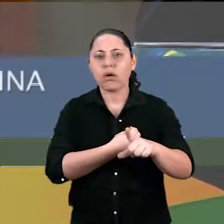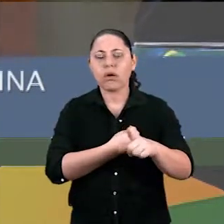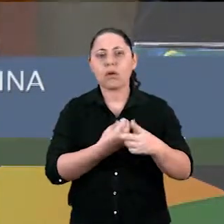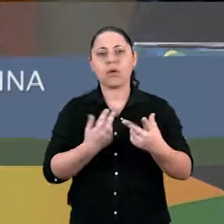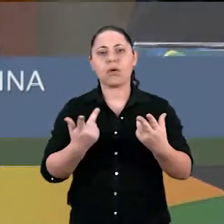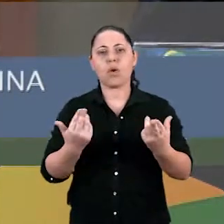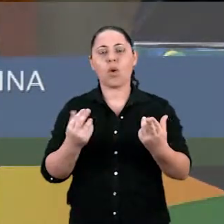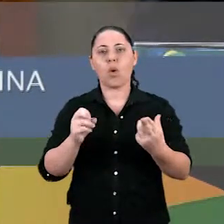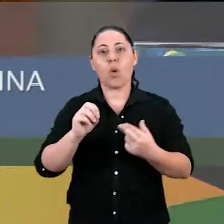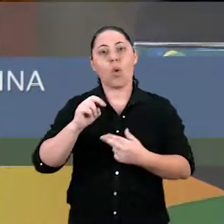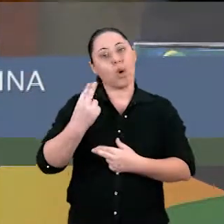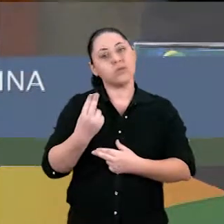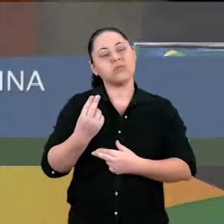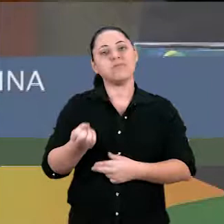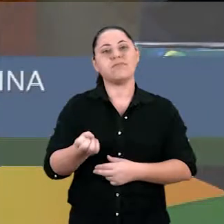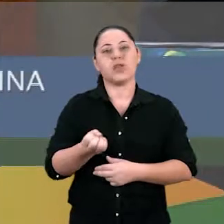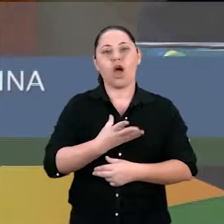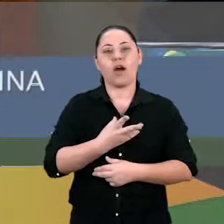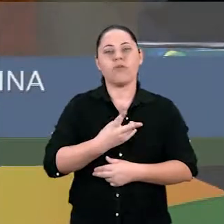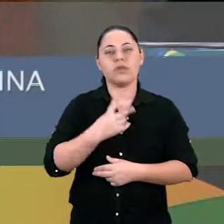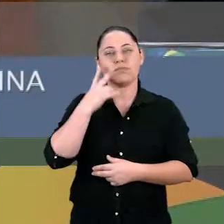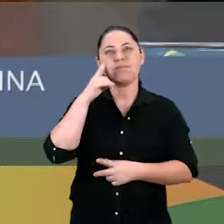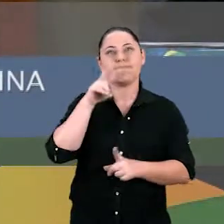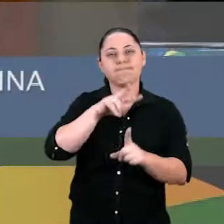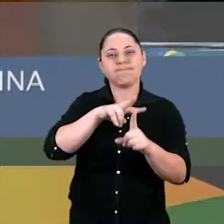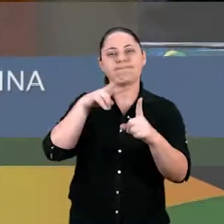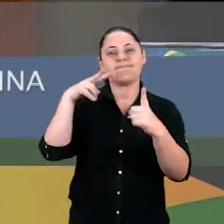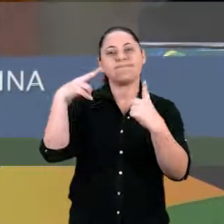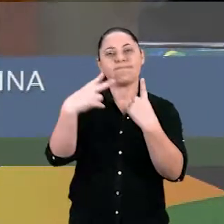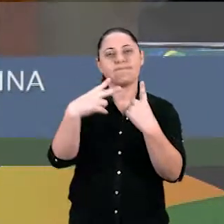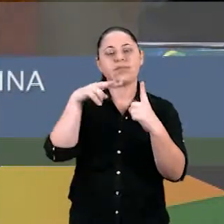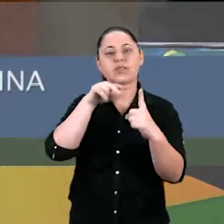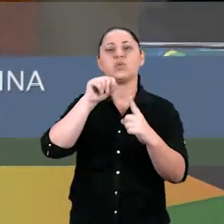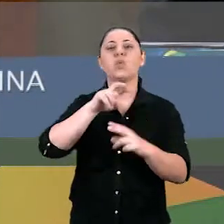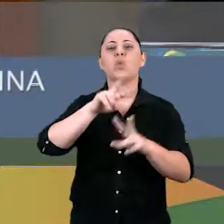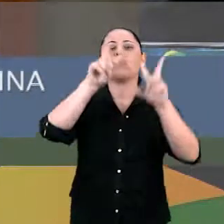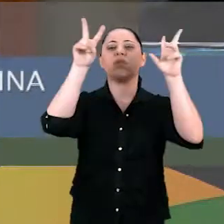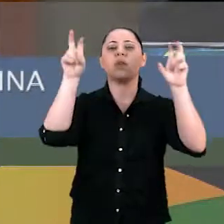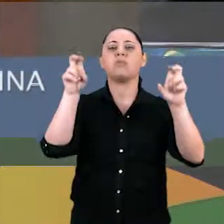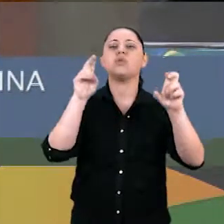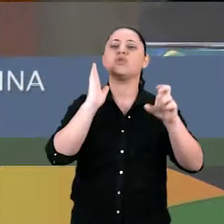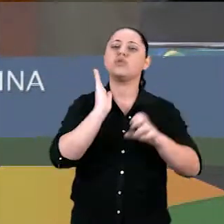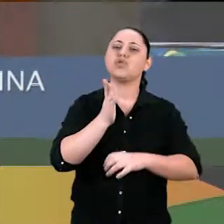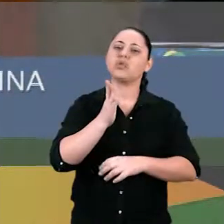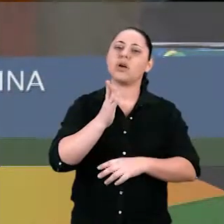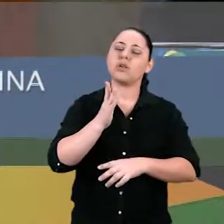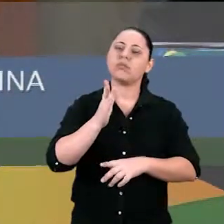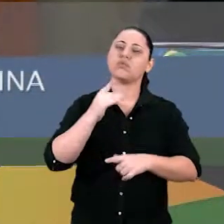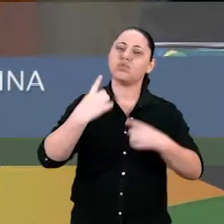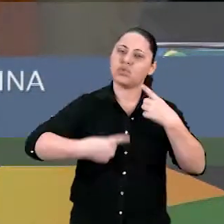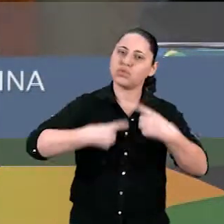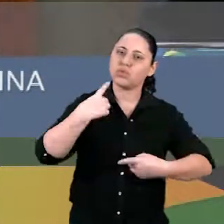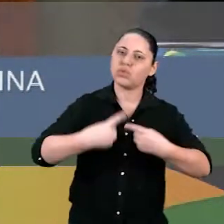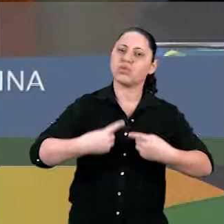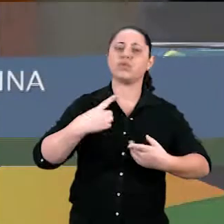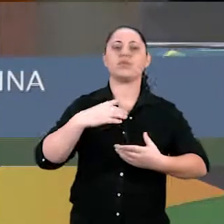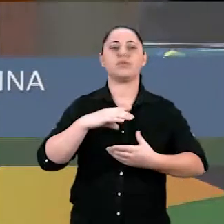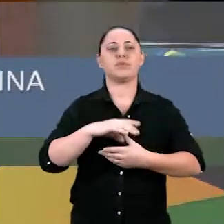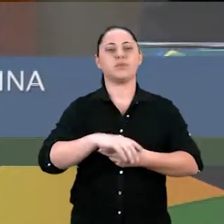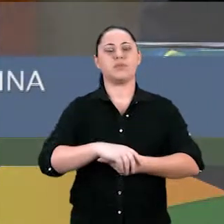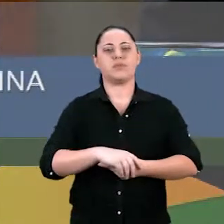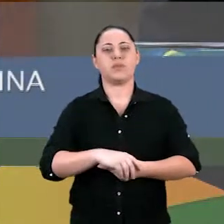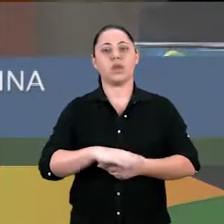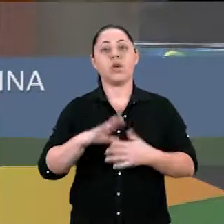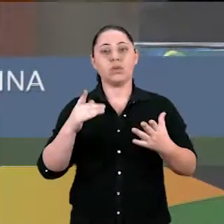ou de nova reflexão sobre temas que já foram, de antemão, enfrentados. É verdade